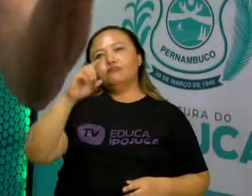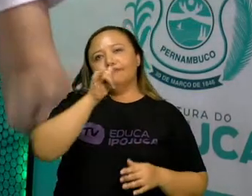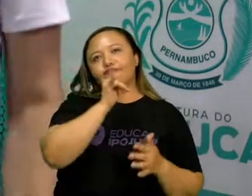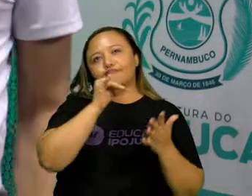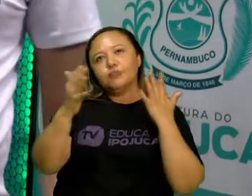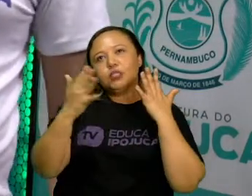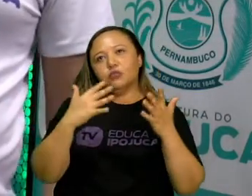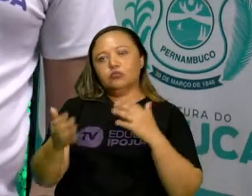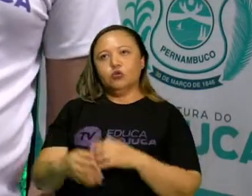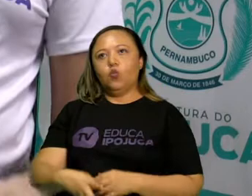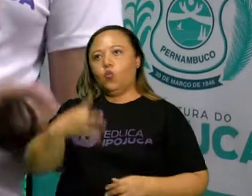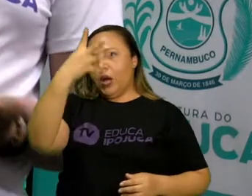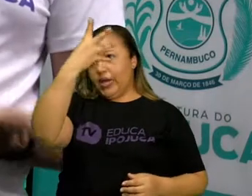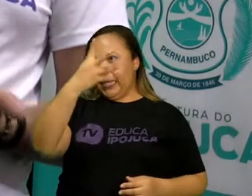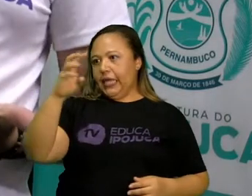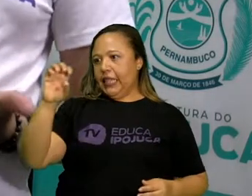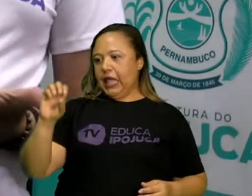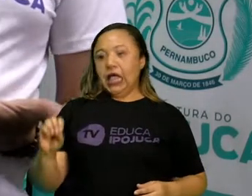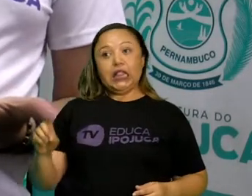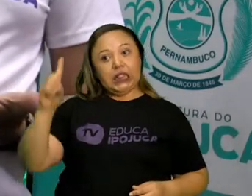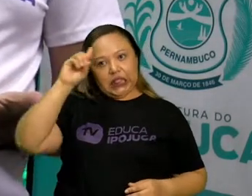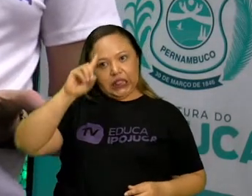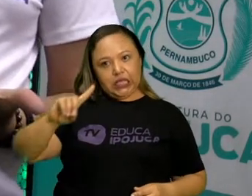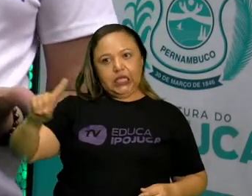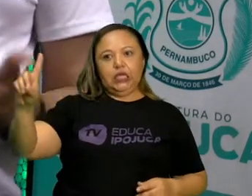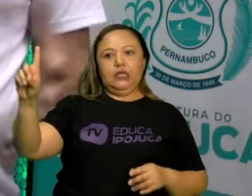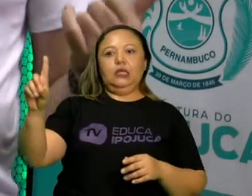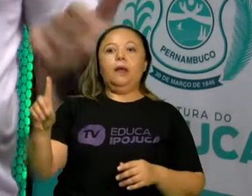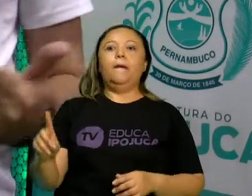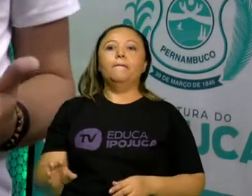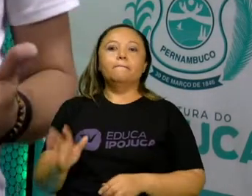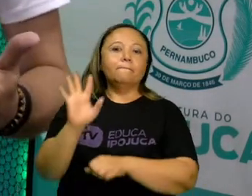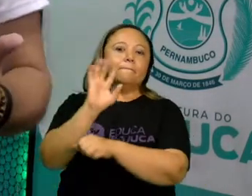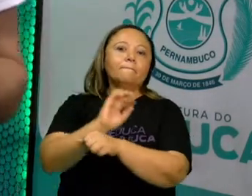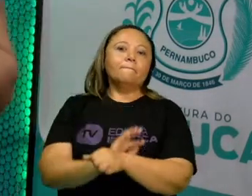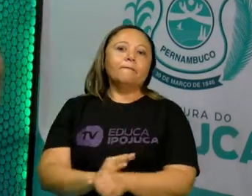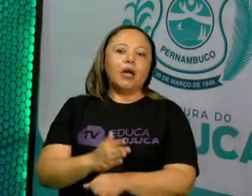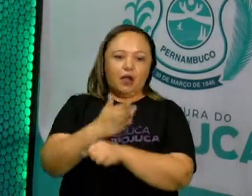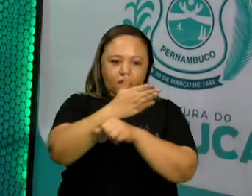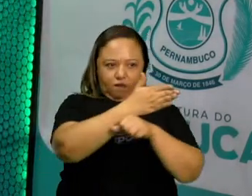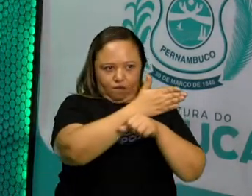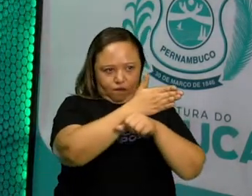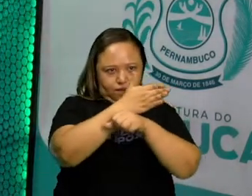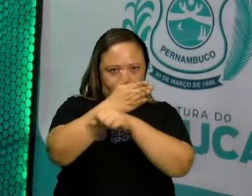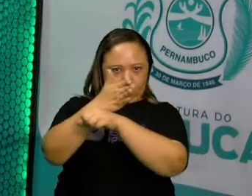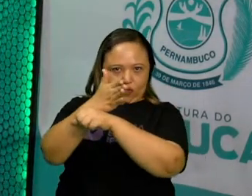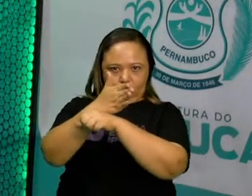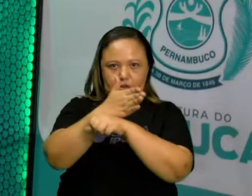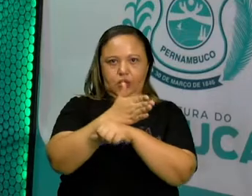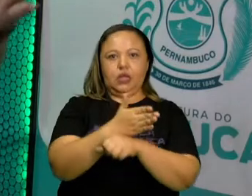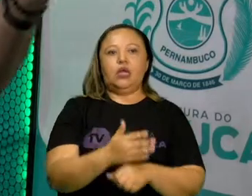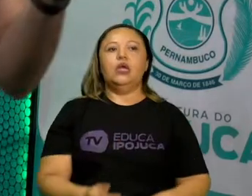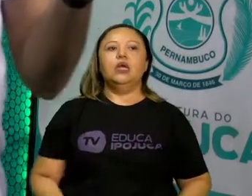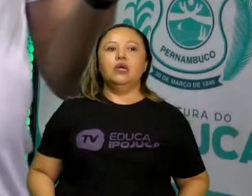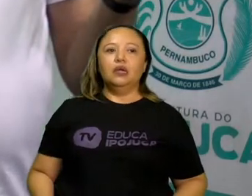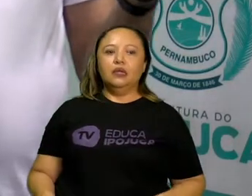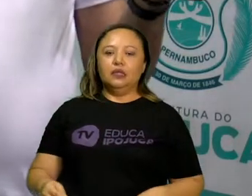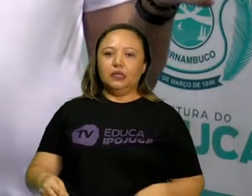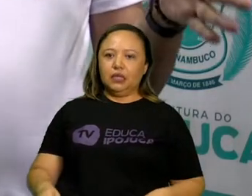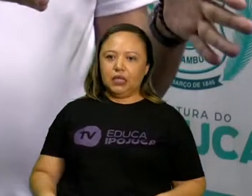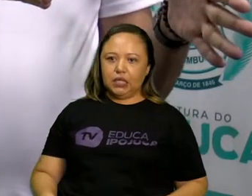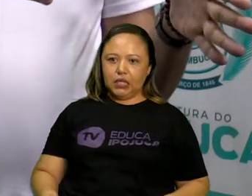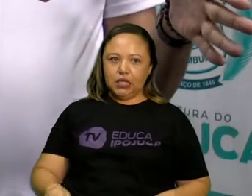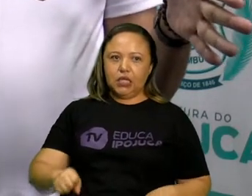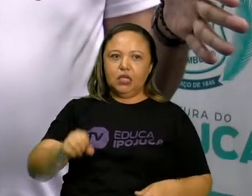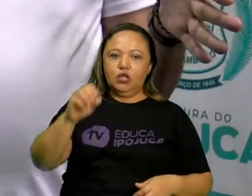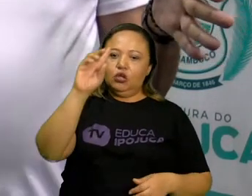realizar o filme 40 dias e 40 dias que eu mando só que em cinema em TV em audiovisual você